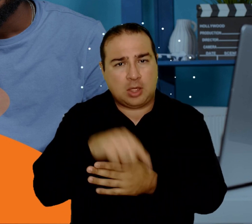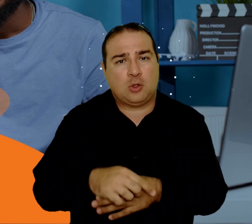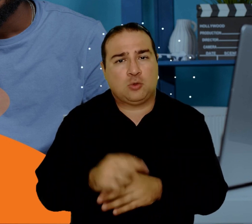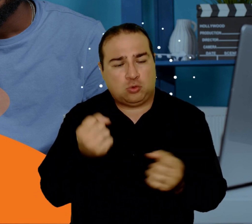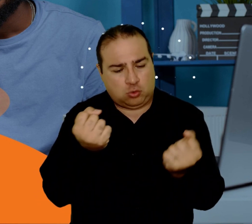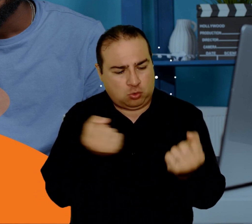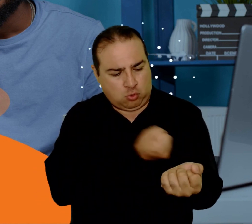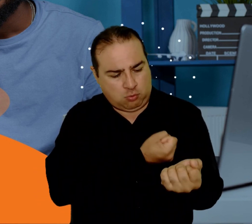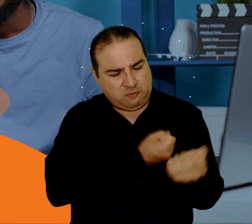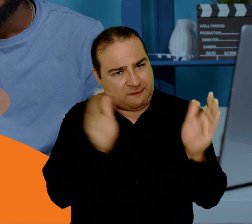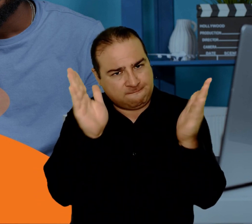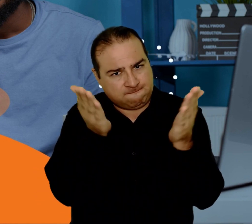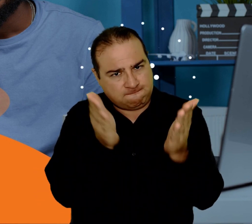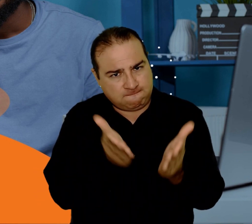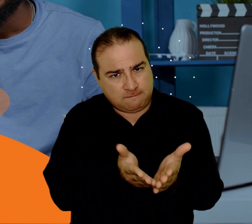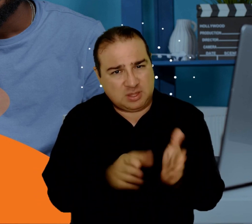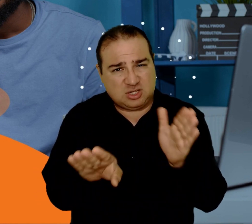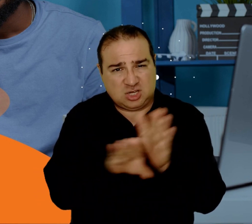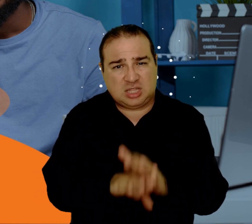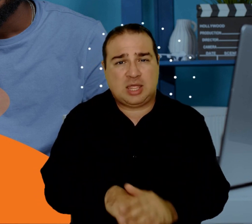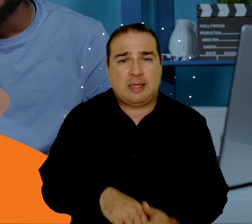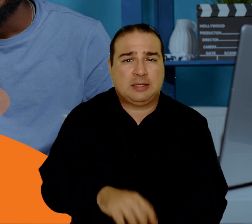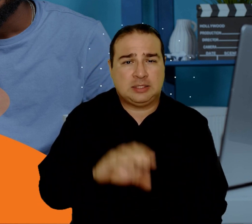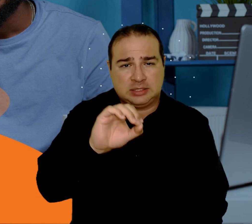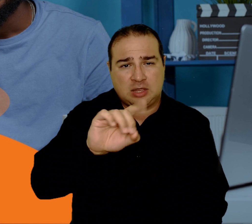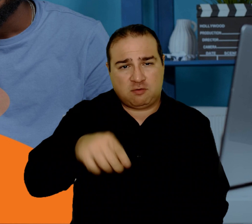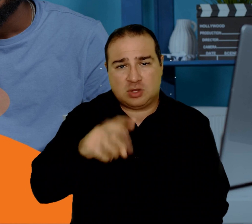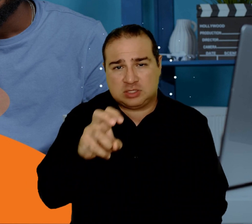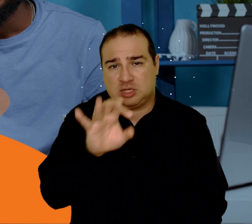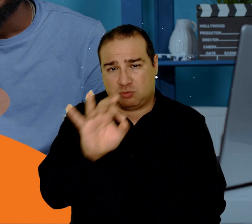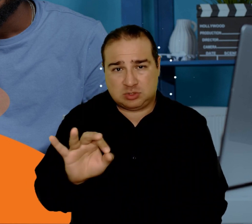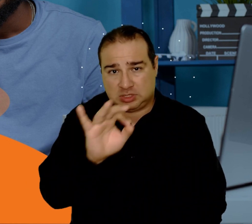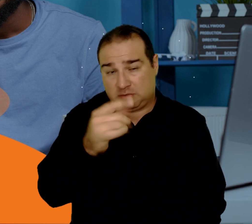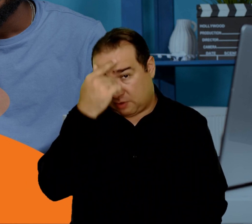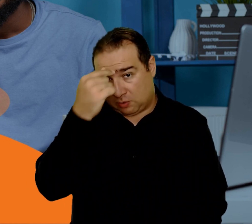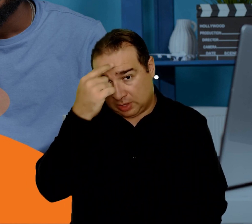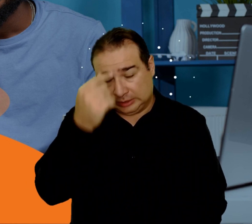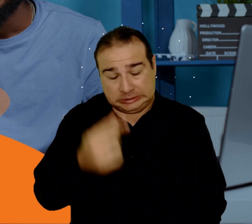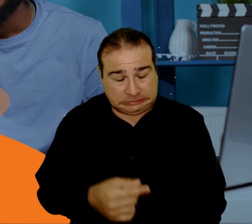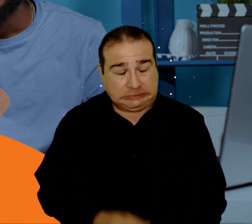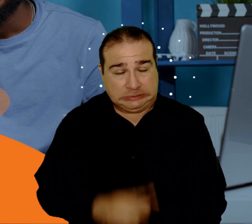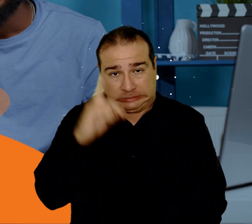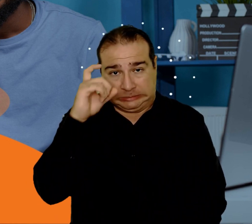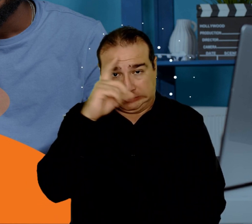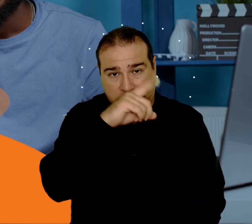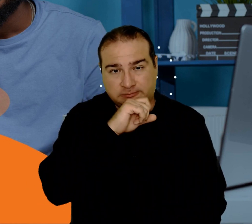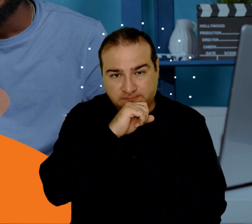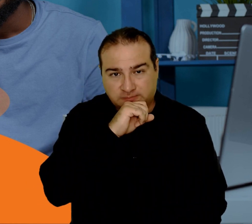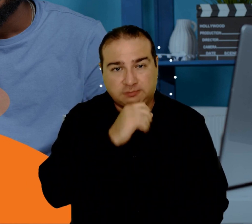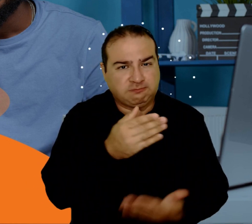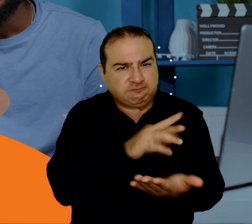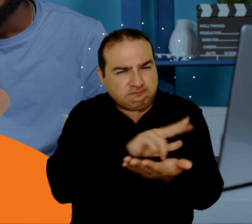esse número vai afunilando até chegar em 0,5% no ensino superior. Vários estudos também apontam